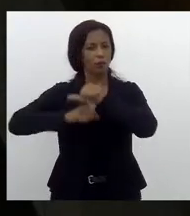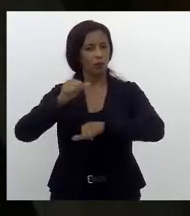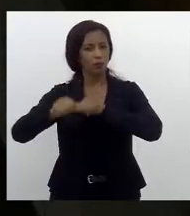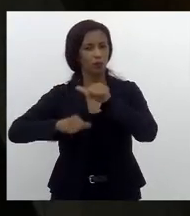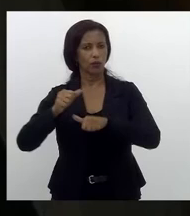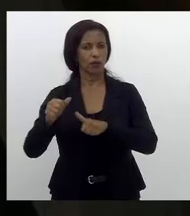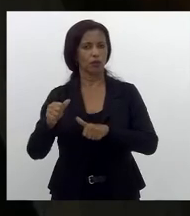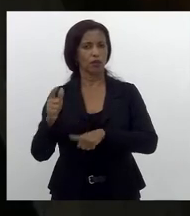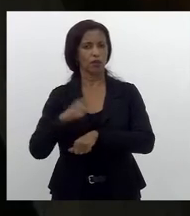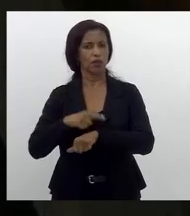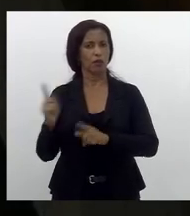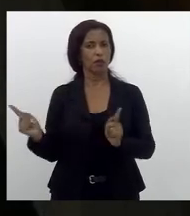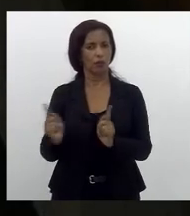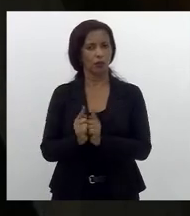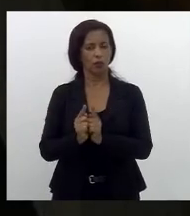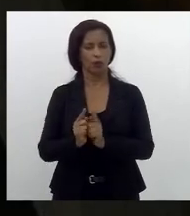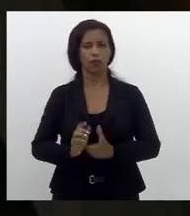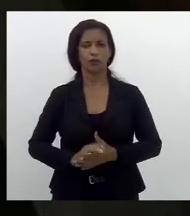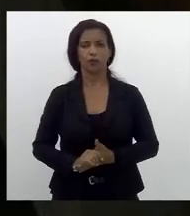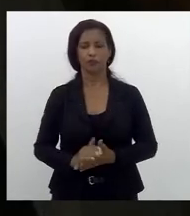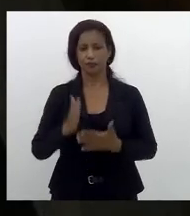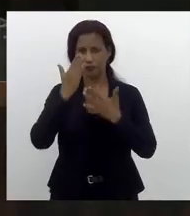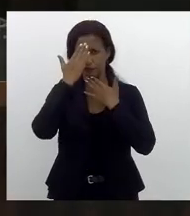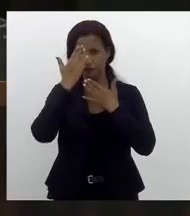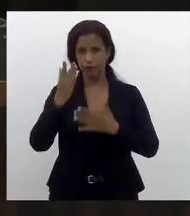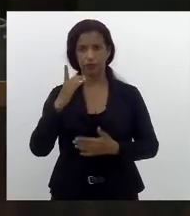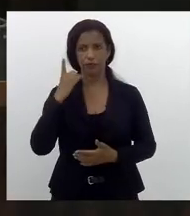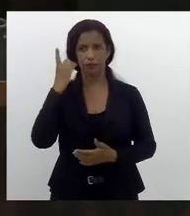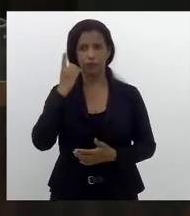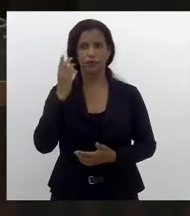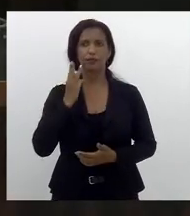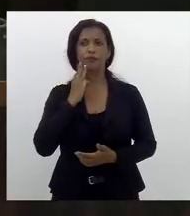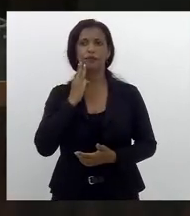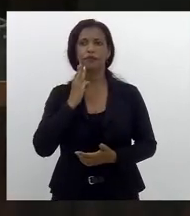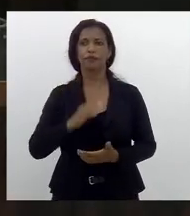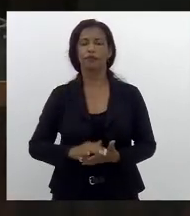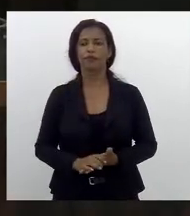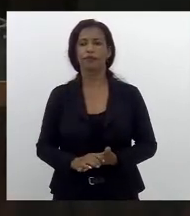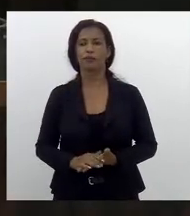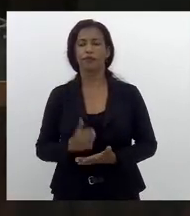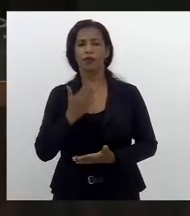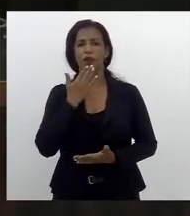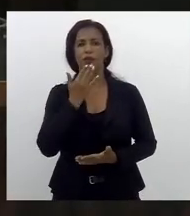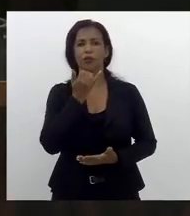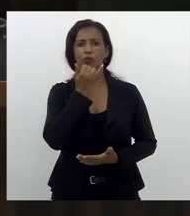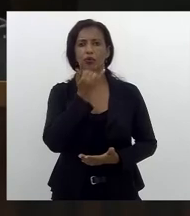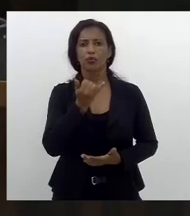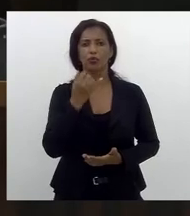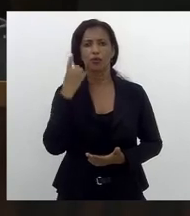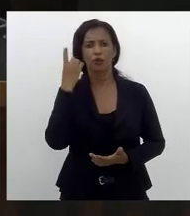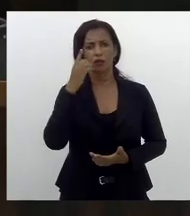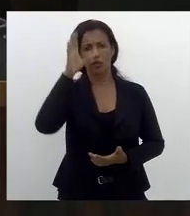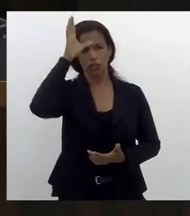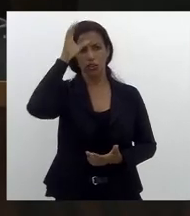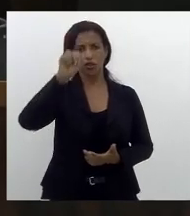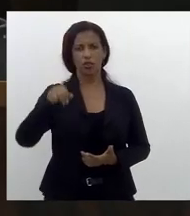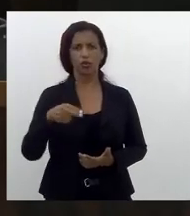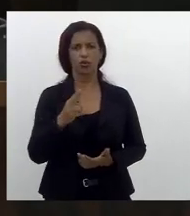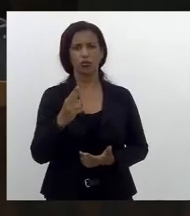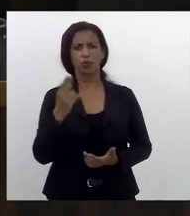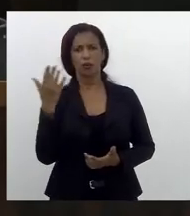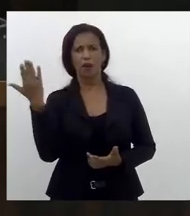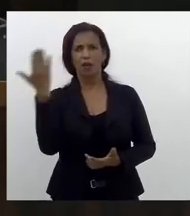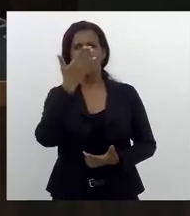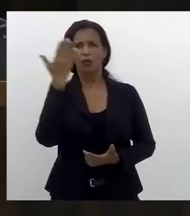em breve tempo. Muito obrigado. Agradecendo ao deputado Valdeque Carneiro, quero pedir desculpas à deputada Tia Ju, mas não apareceu